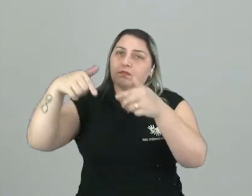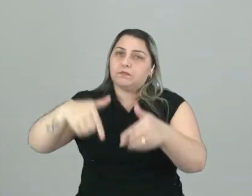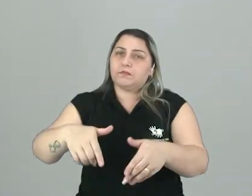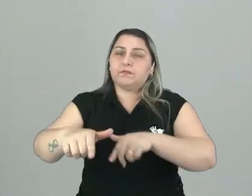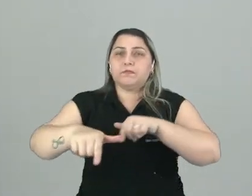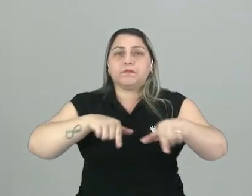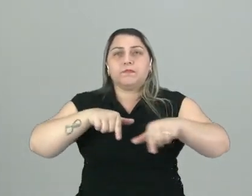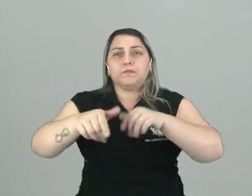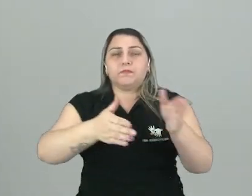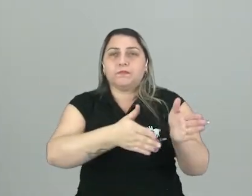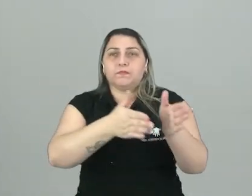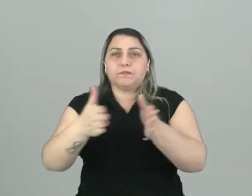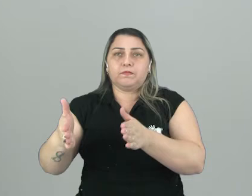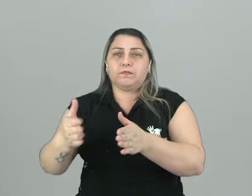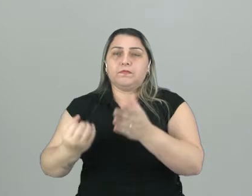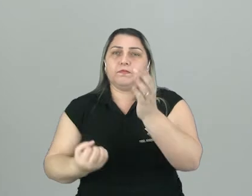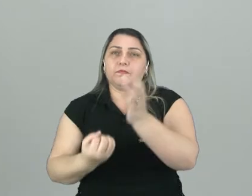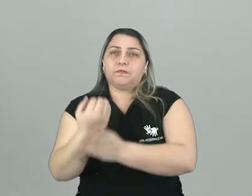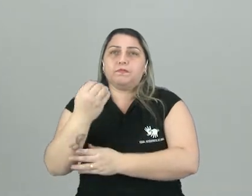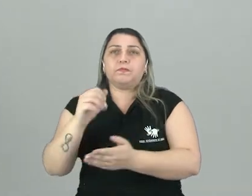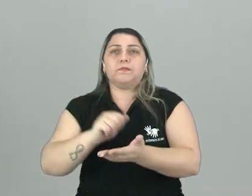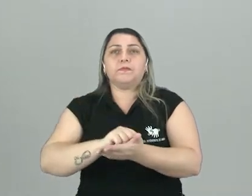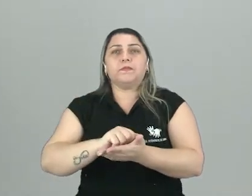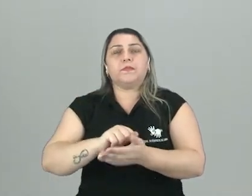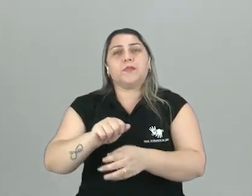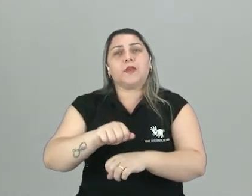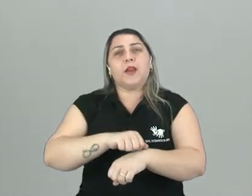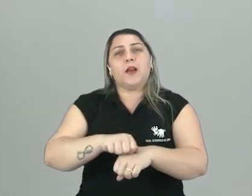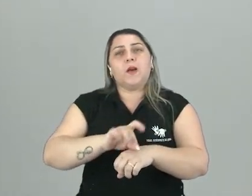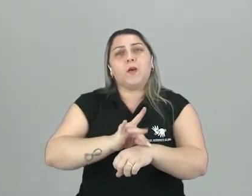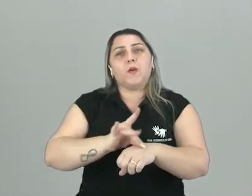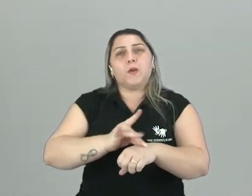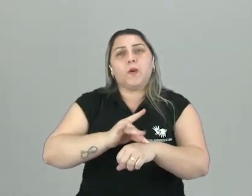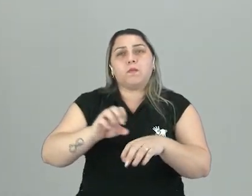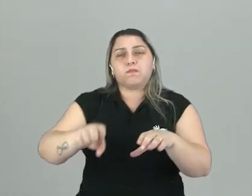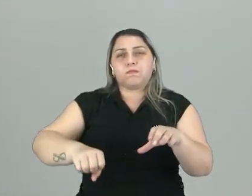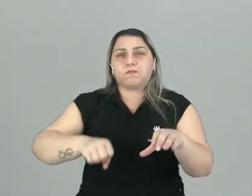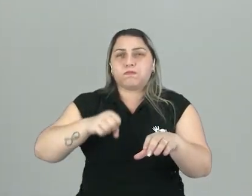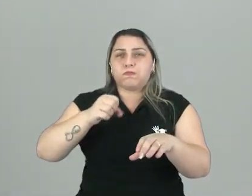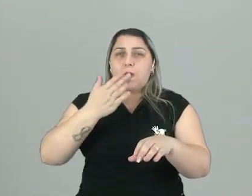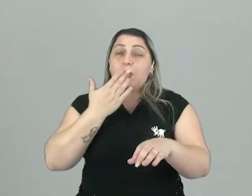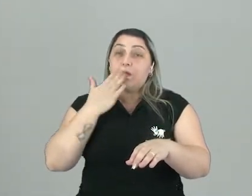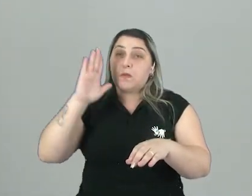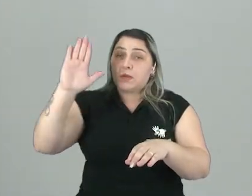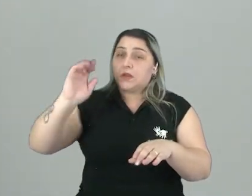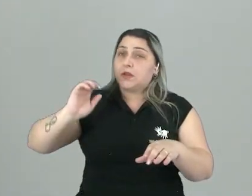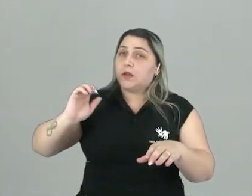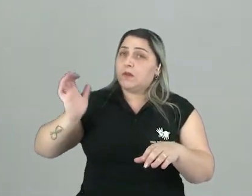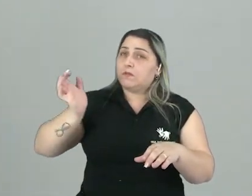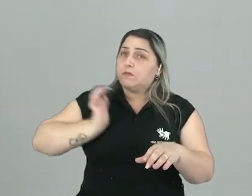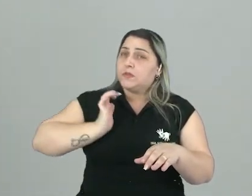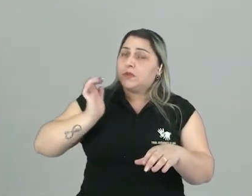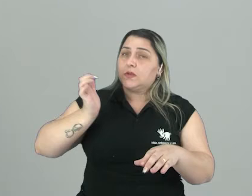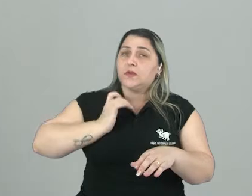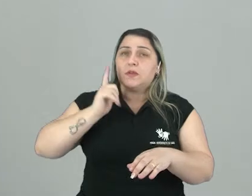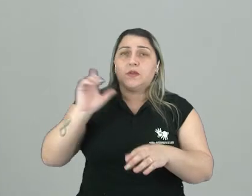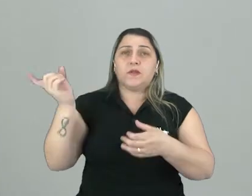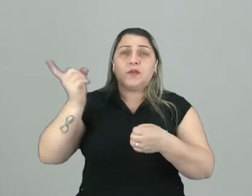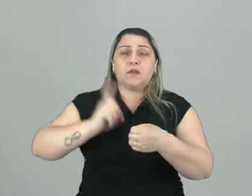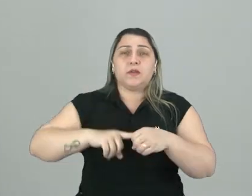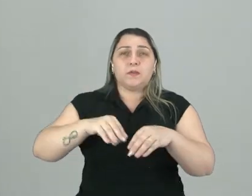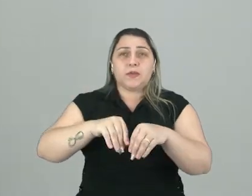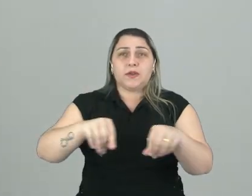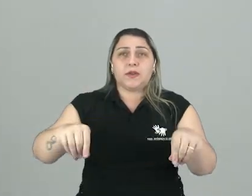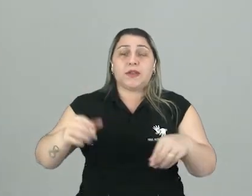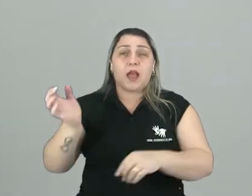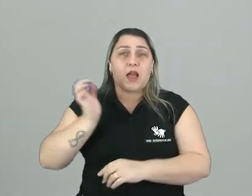trabalhar nesse processo de produção da borracha, sempre com promessas de enriquecimento e de que eles conseguiriam enriquecer e voltar para suas